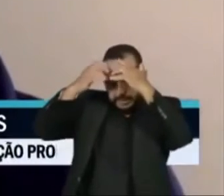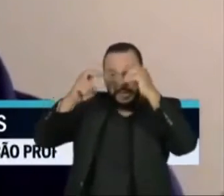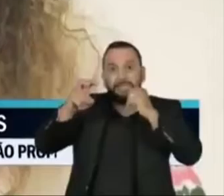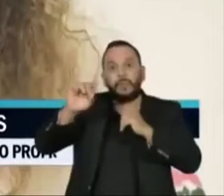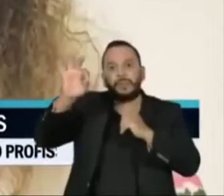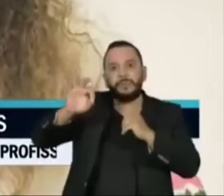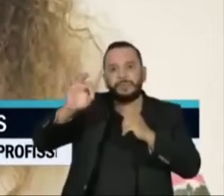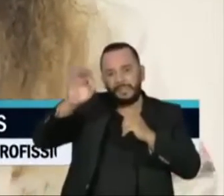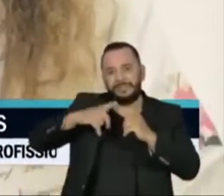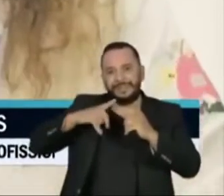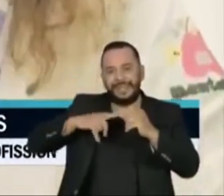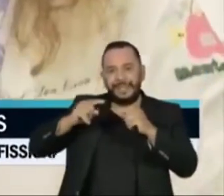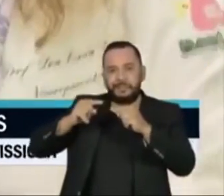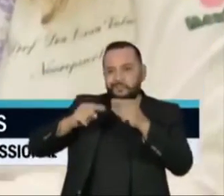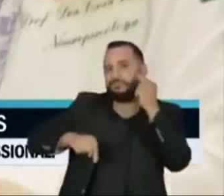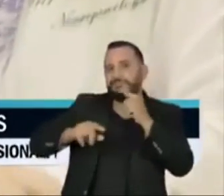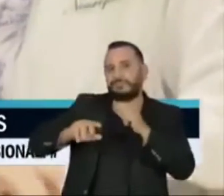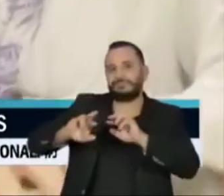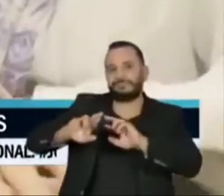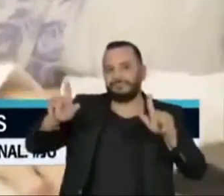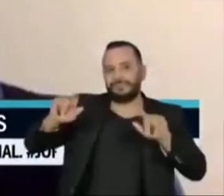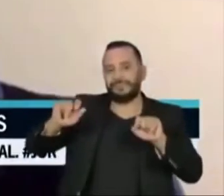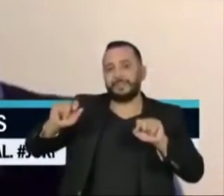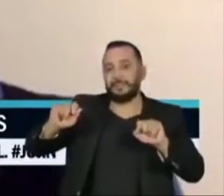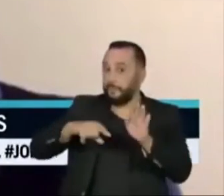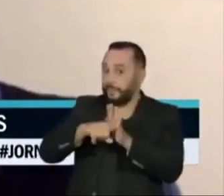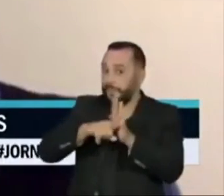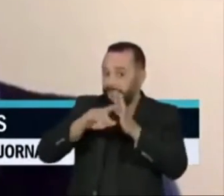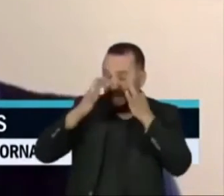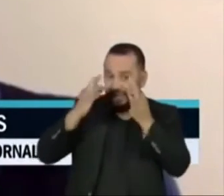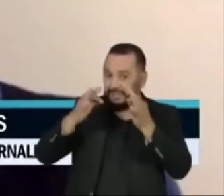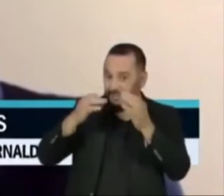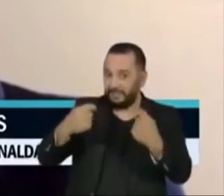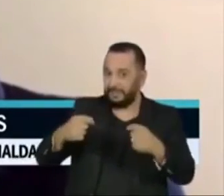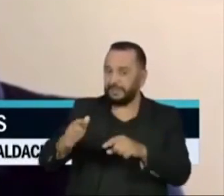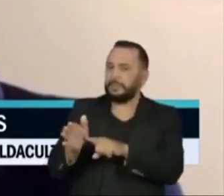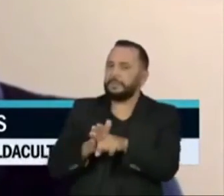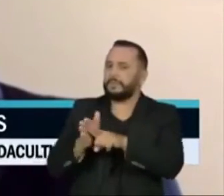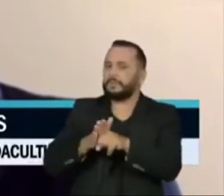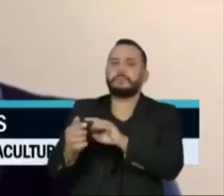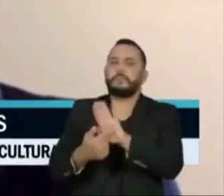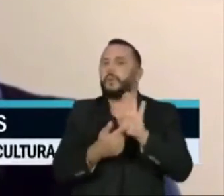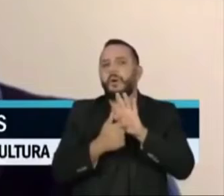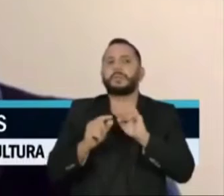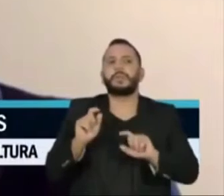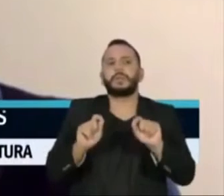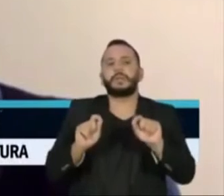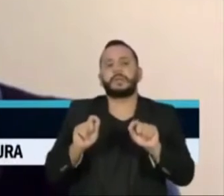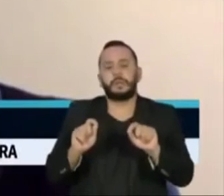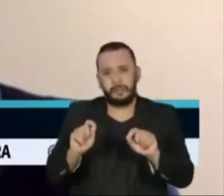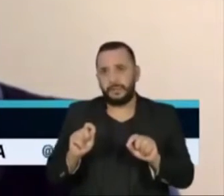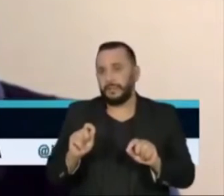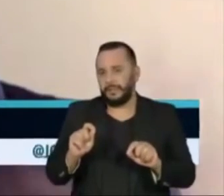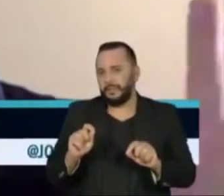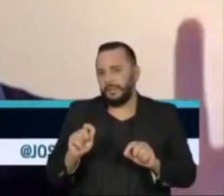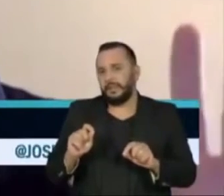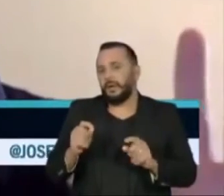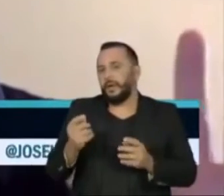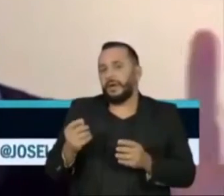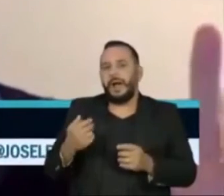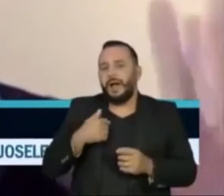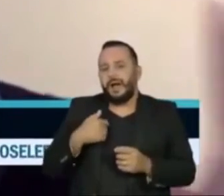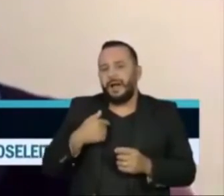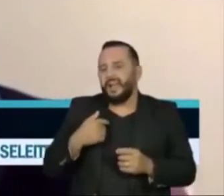apresentaram diferença. As pesquisas são um alerta. Eu acho que esse estudo nosso mostra, por exemplo, né, o quanto essa noção de é melhor eu